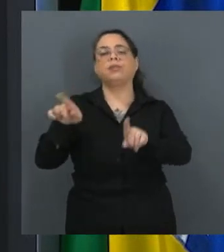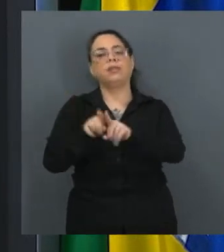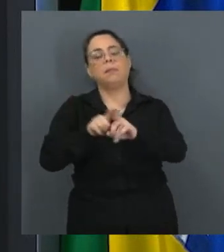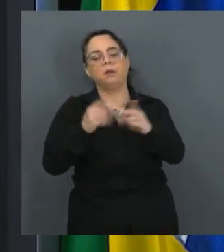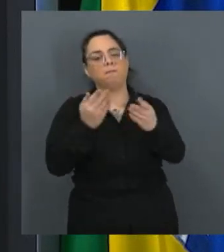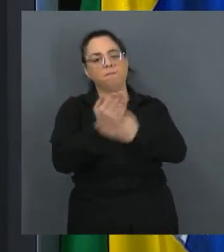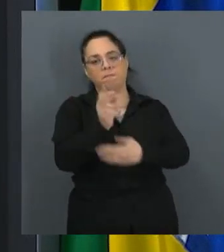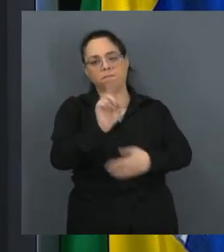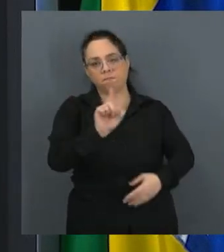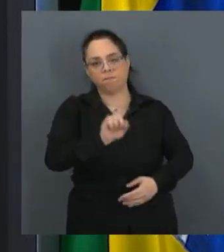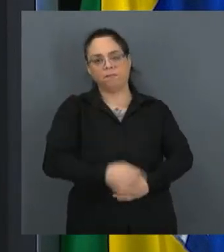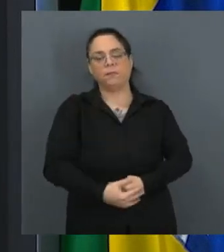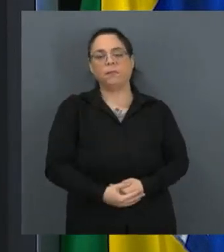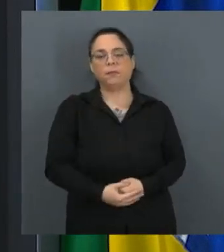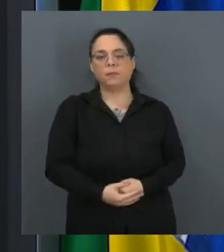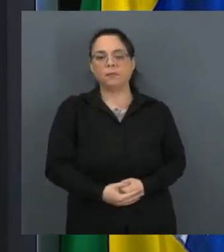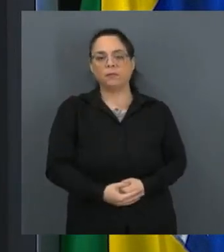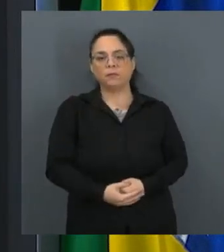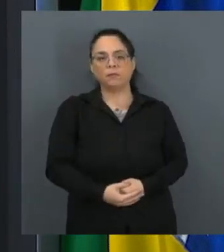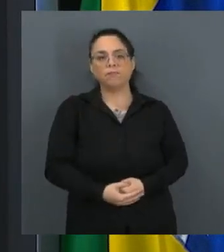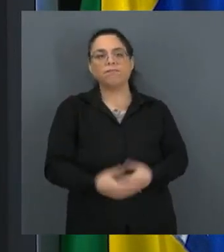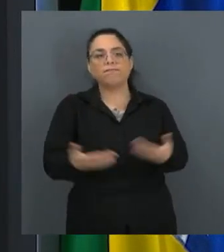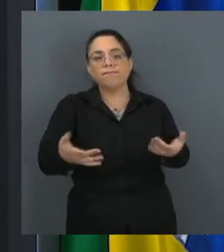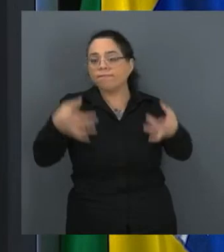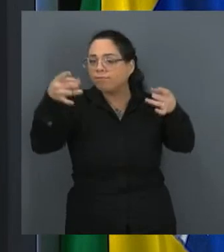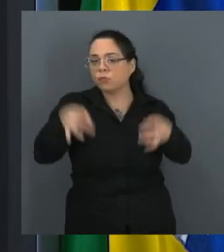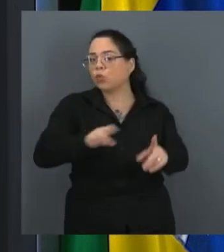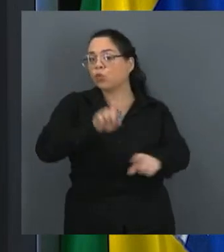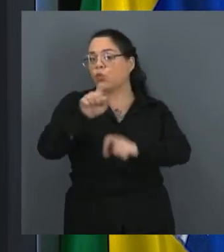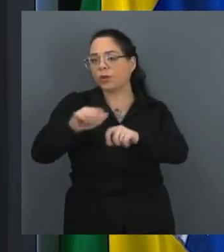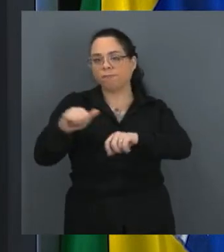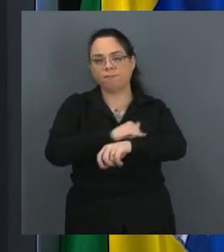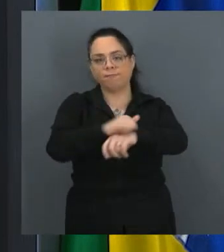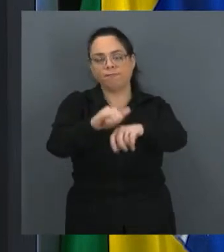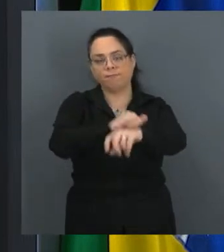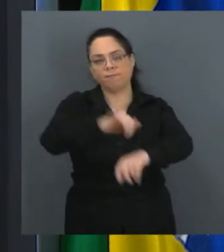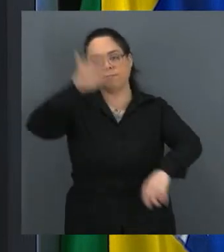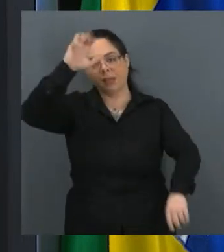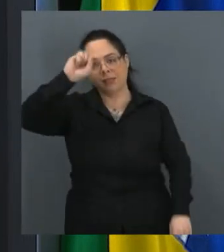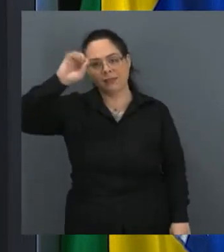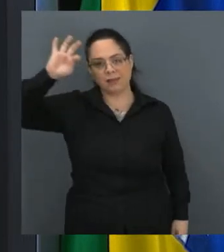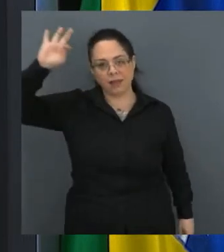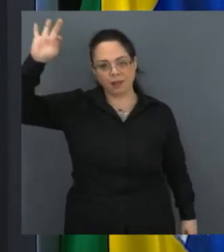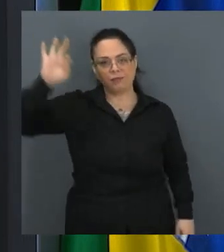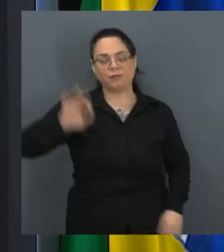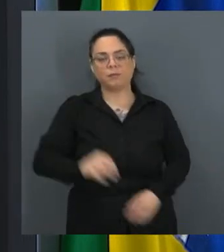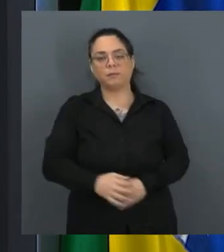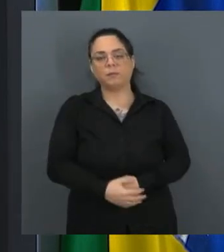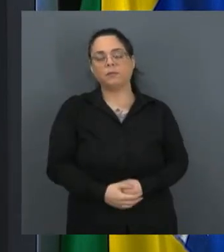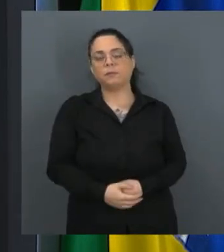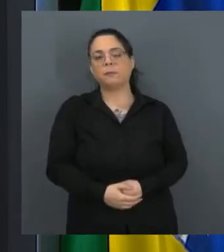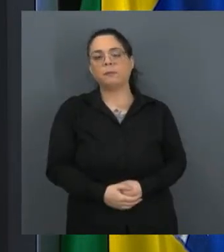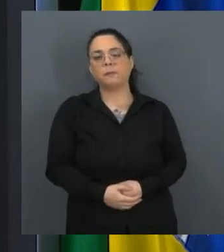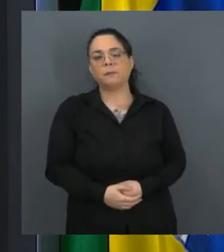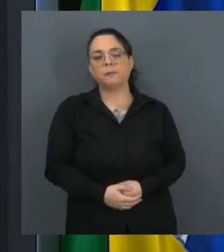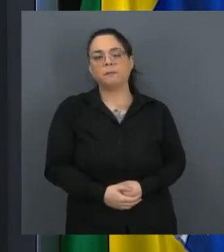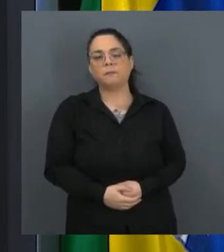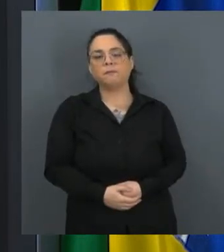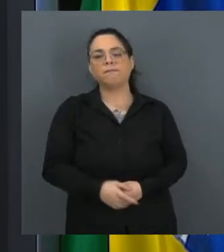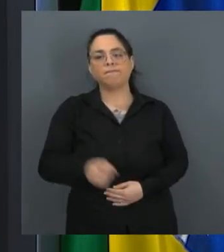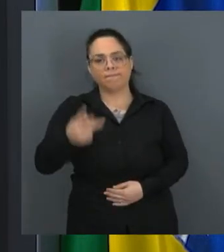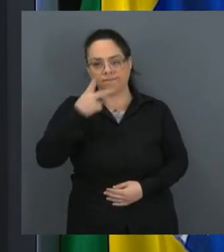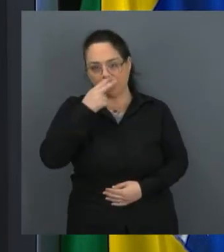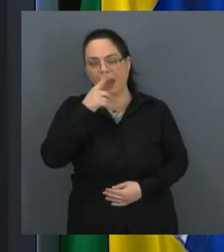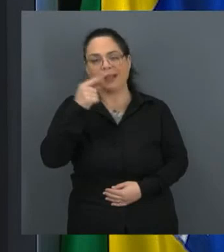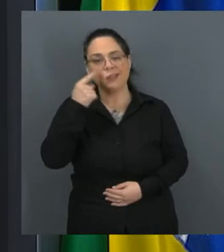aprovada. Então, só restou mesmo o caminho via Supremo Tribunal Federal. As peças se encaixam,